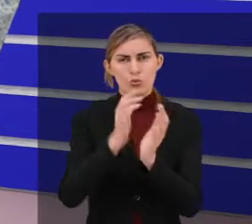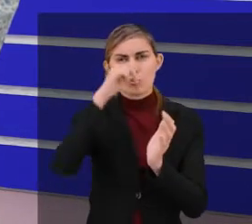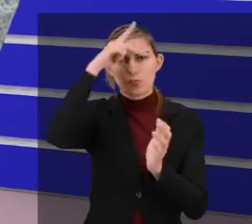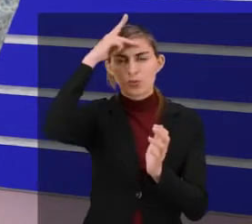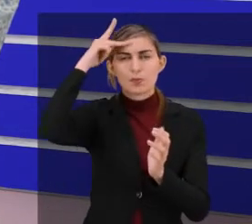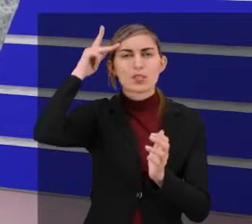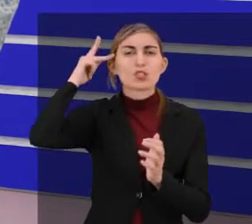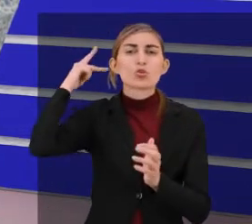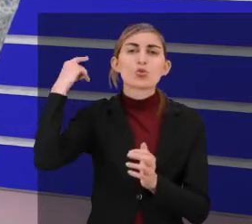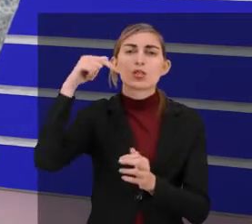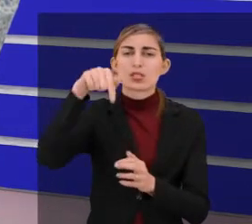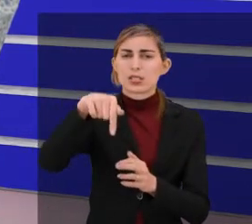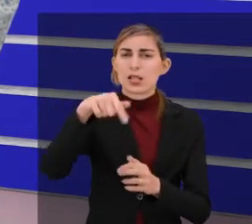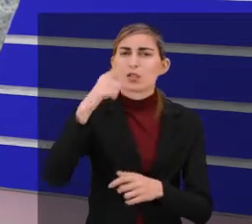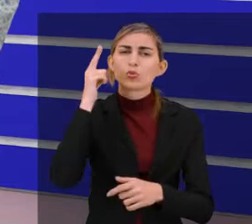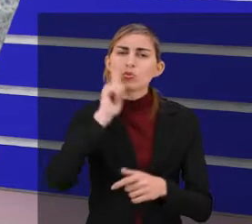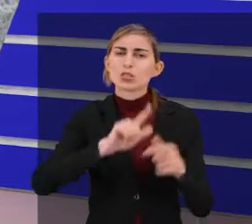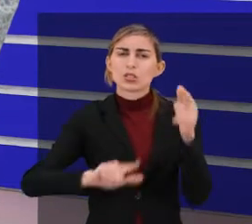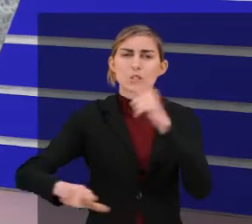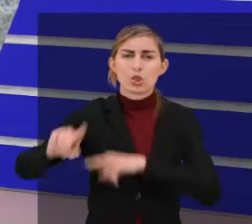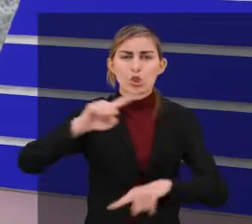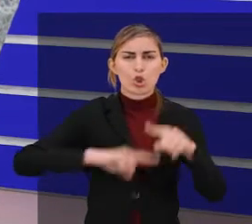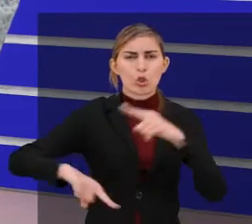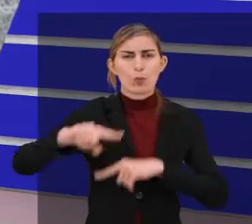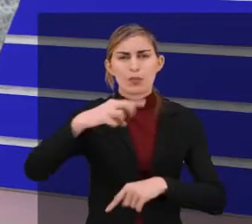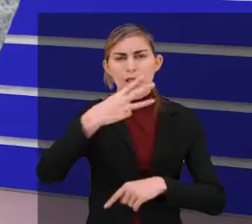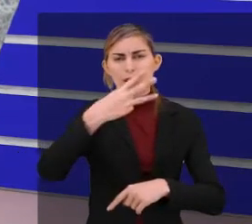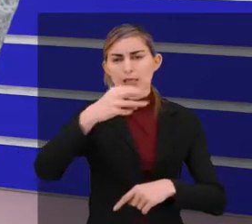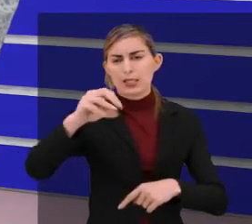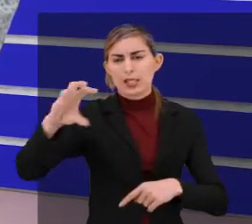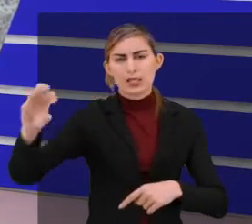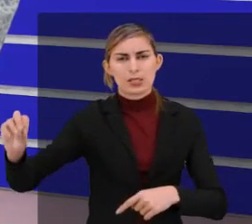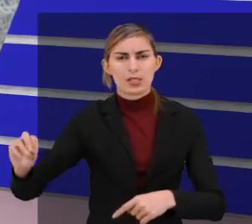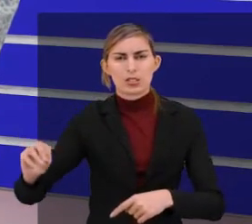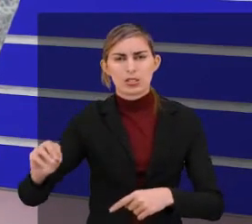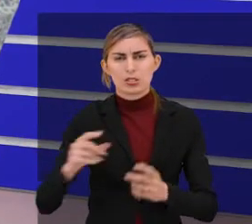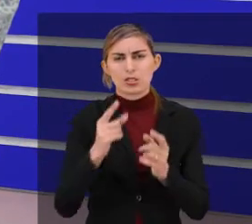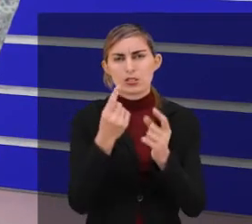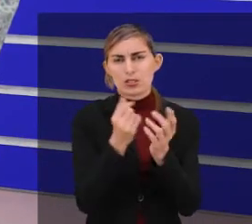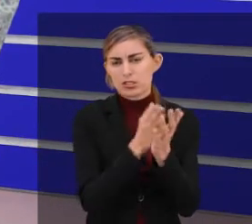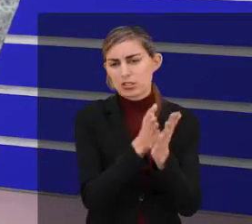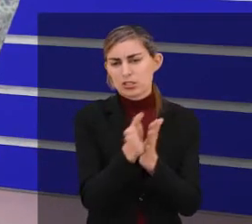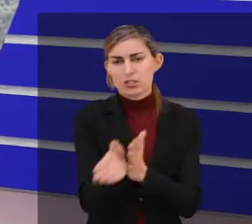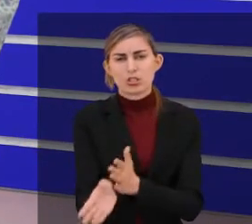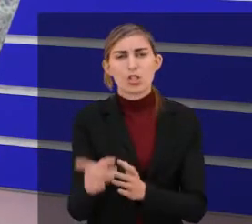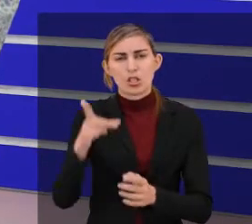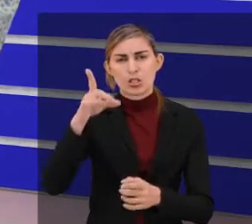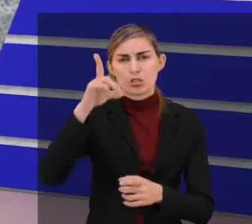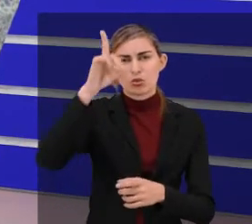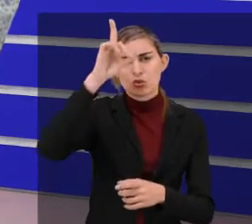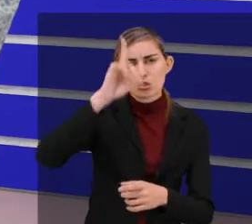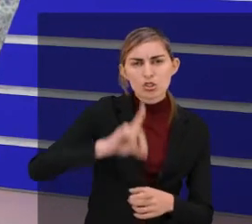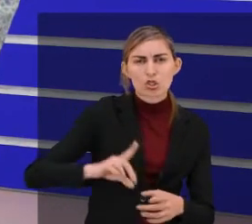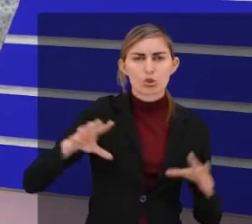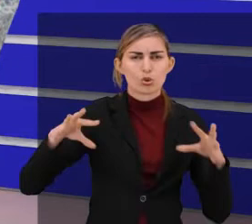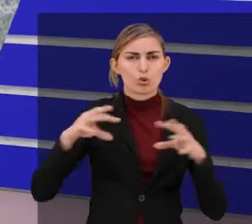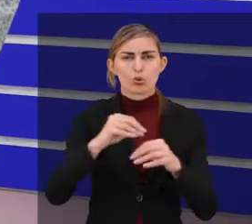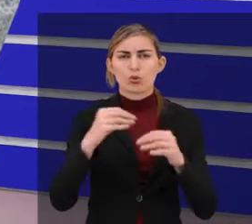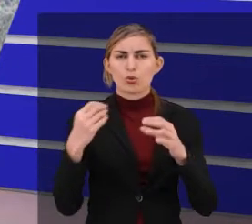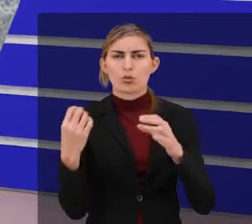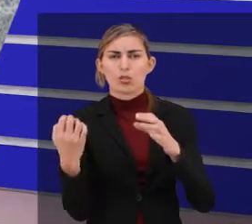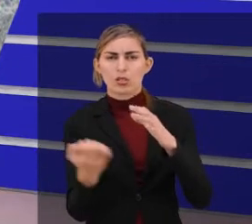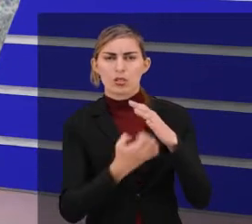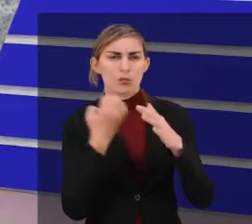7 pessoas conseguia dominar 300 e fazer desvios. E a diretoria, toda a empresa